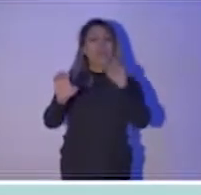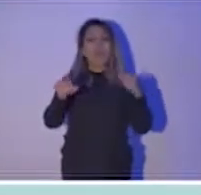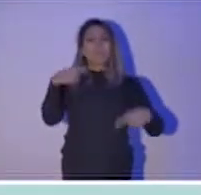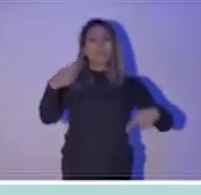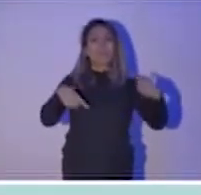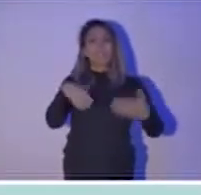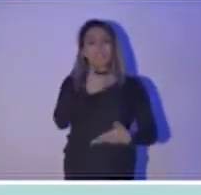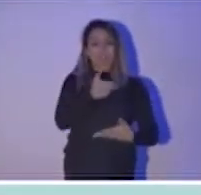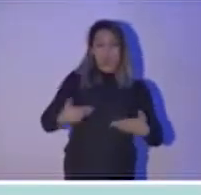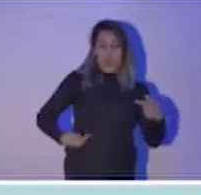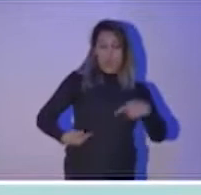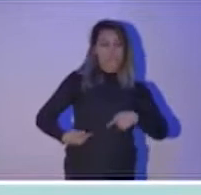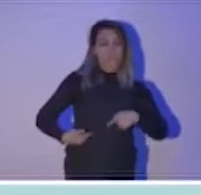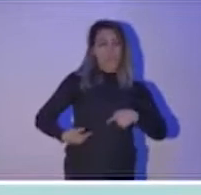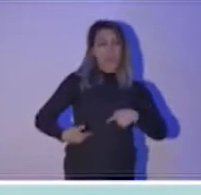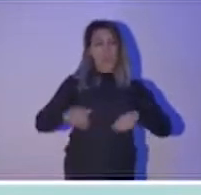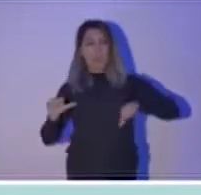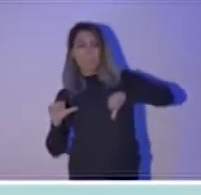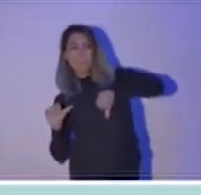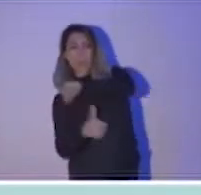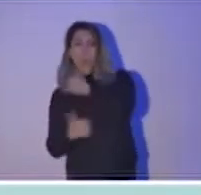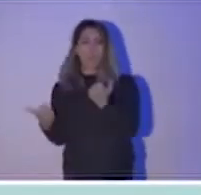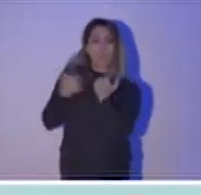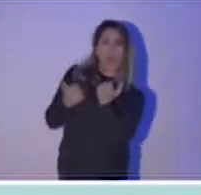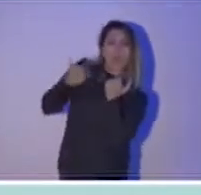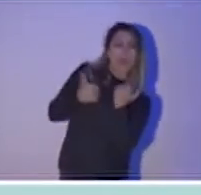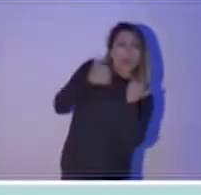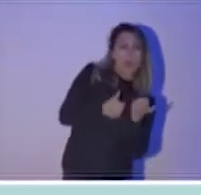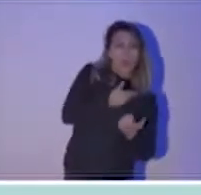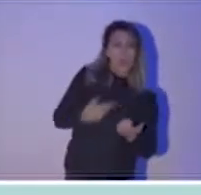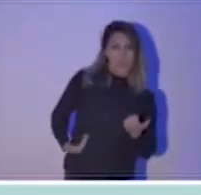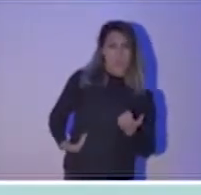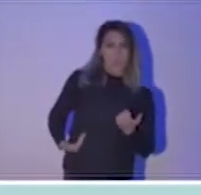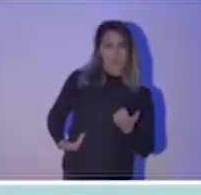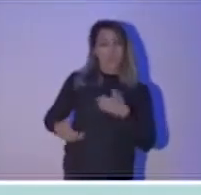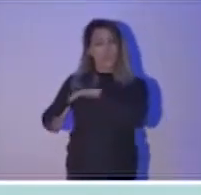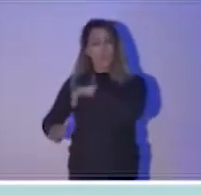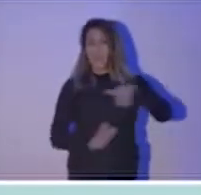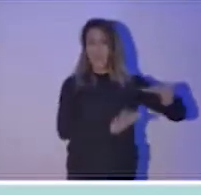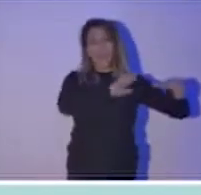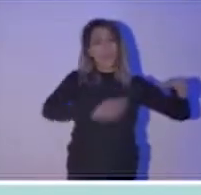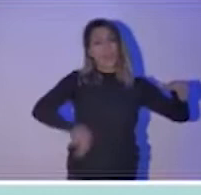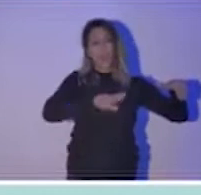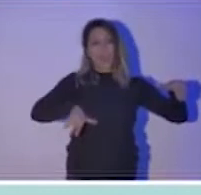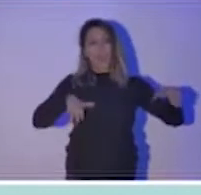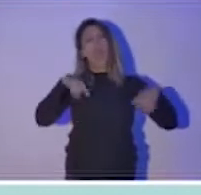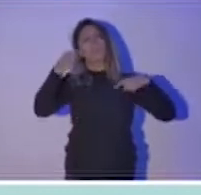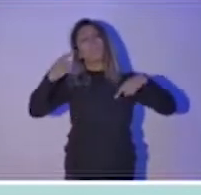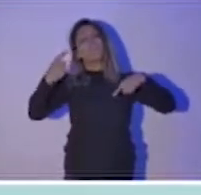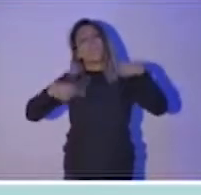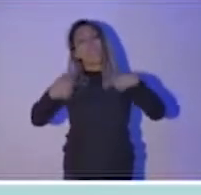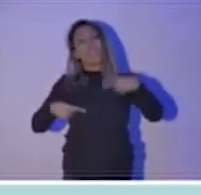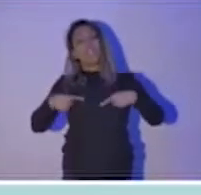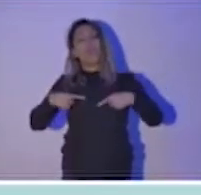Nós passamos por 11 gestões até chegar à base. Né? A Alice do Movimento pela Base, outro dia me lembrou, eu falei 10, ela